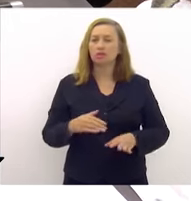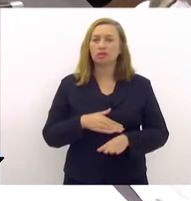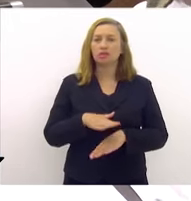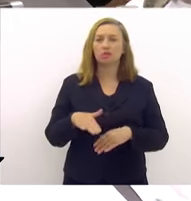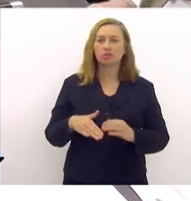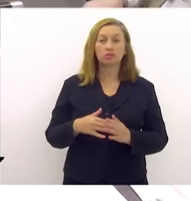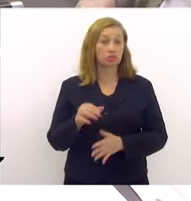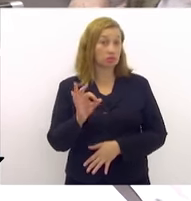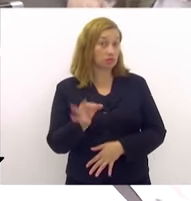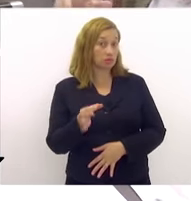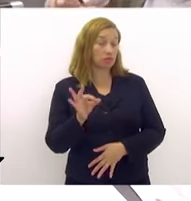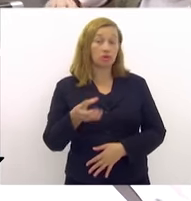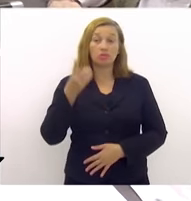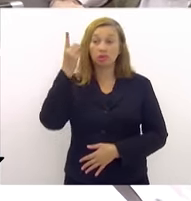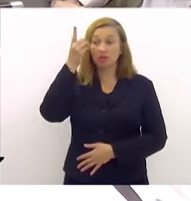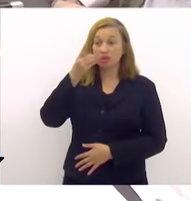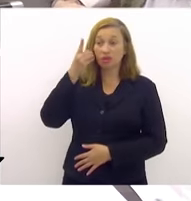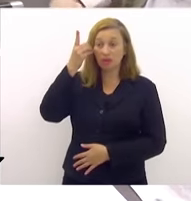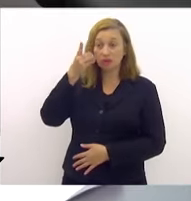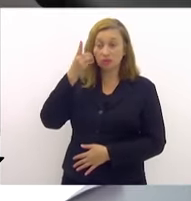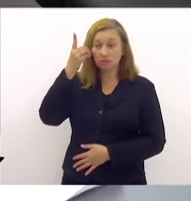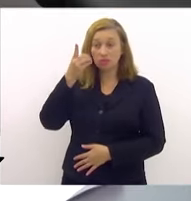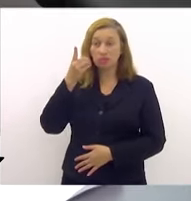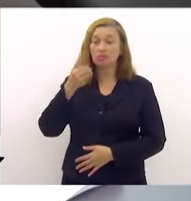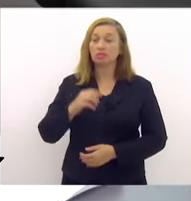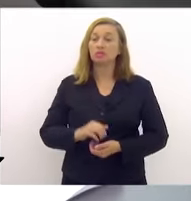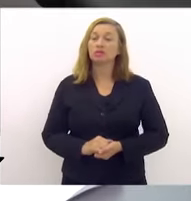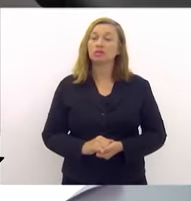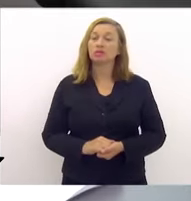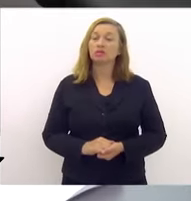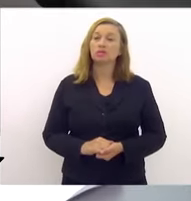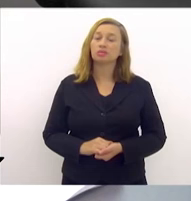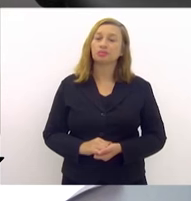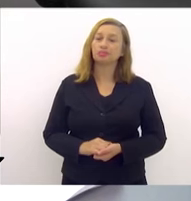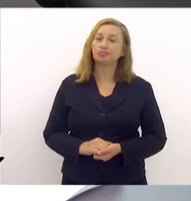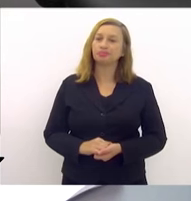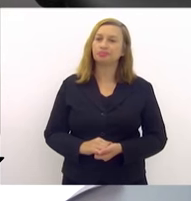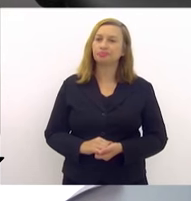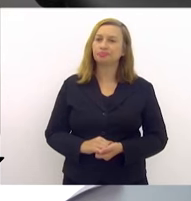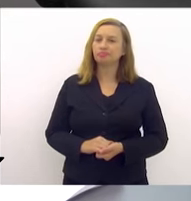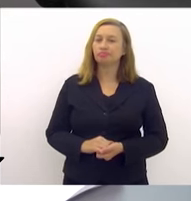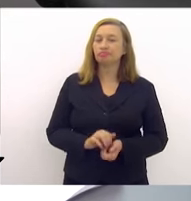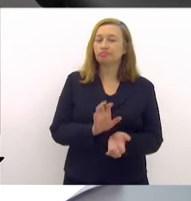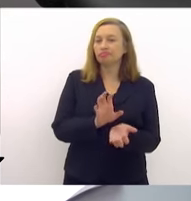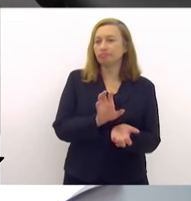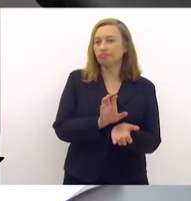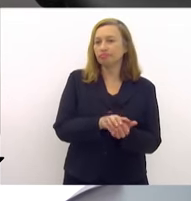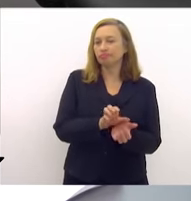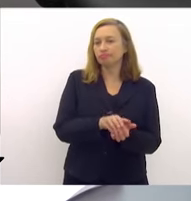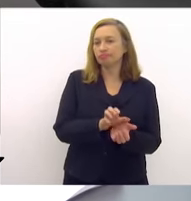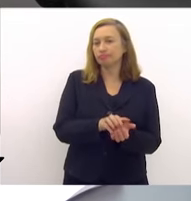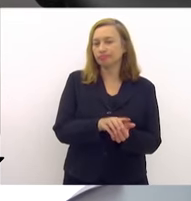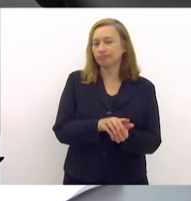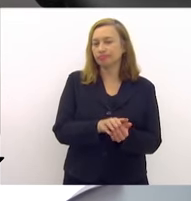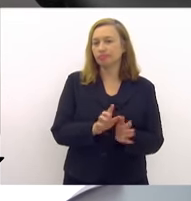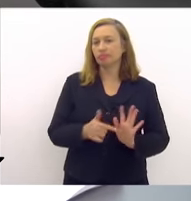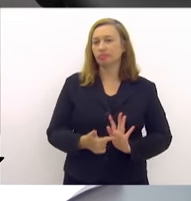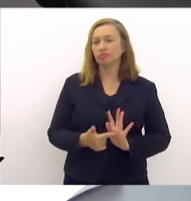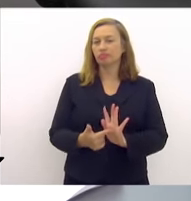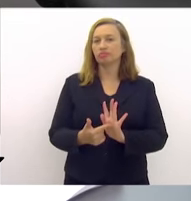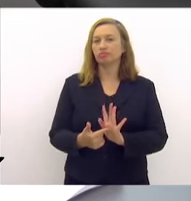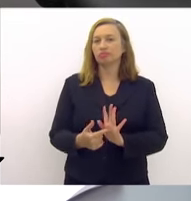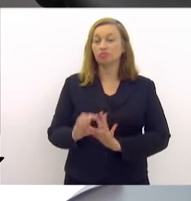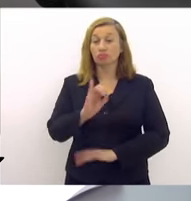o deputado Cláudio Caiado. Santa Cruz remonta ao Brasil Império.